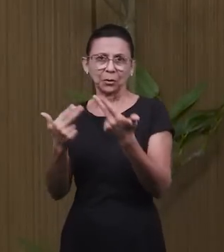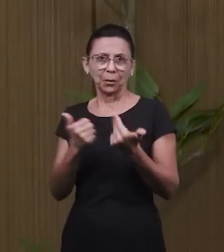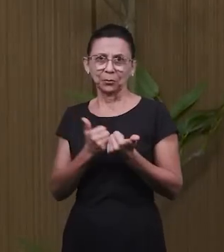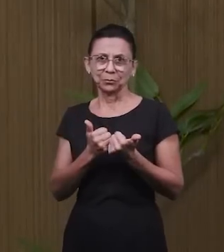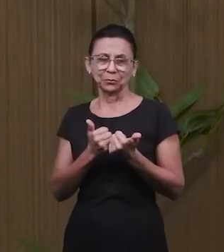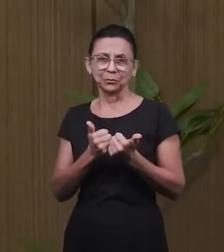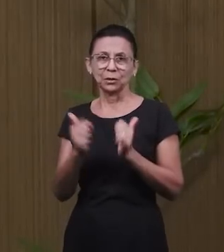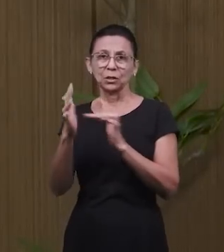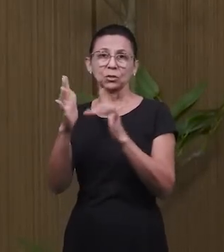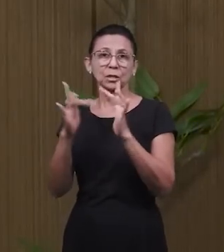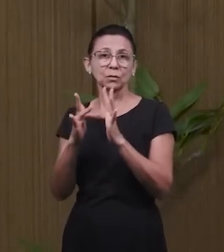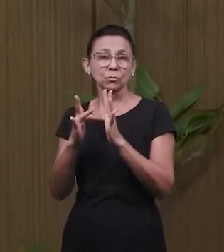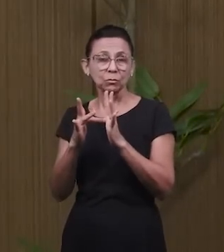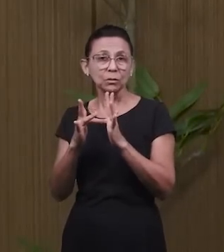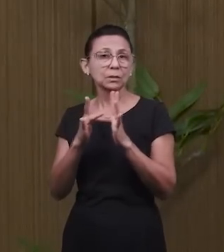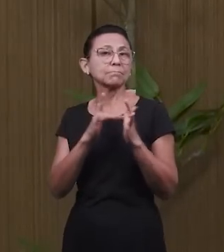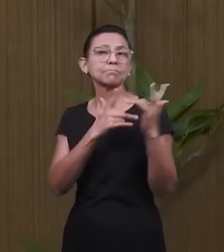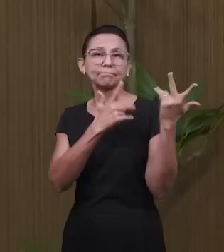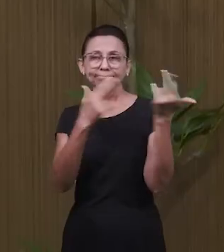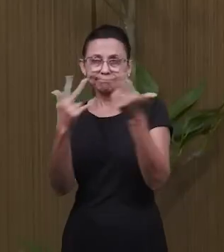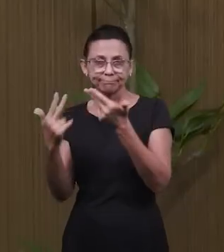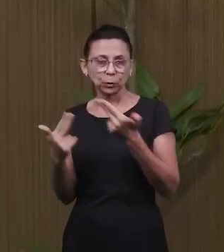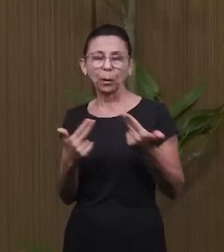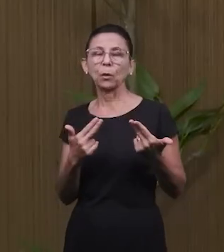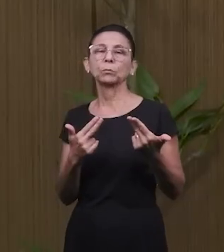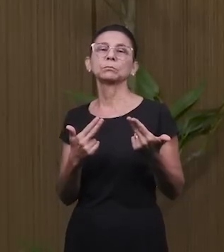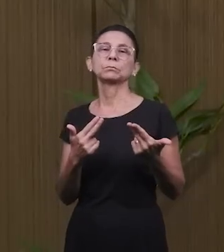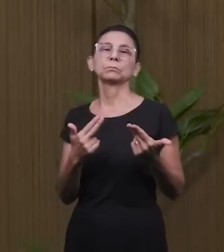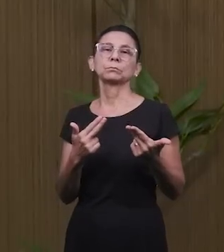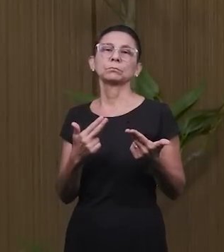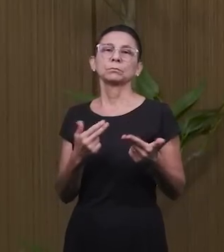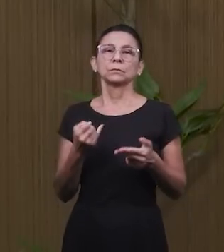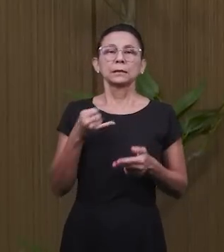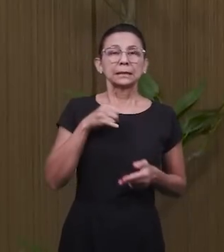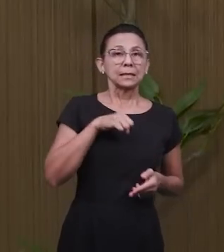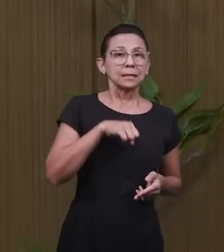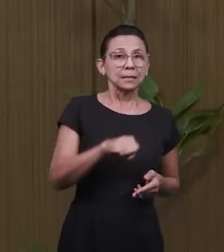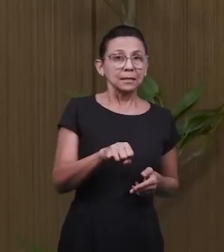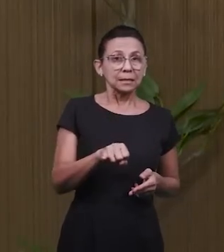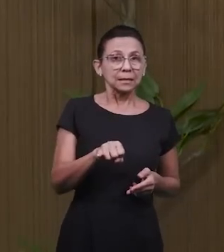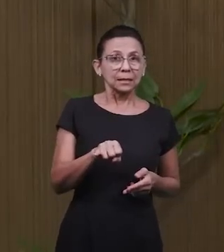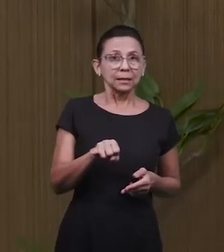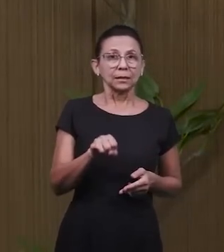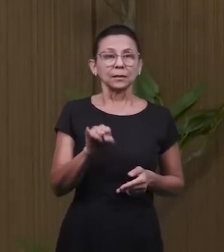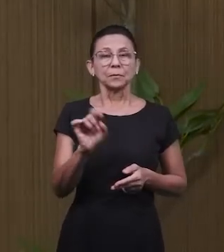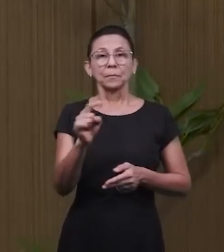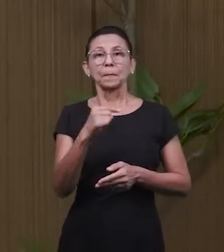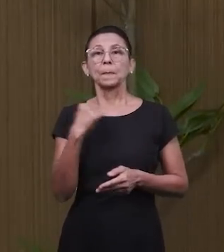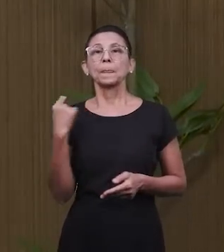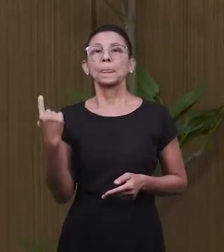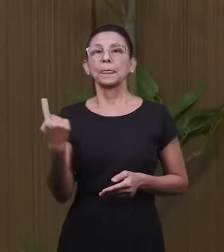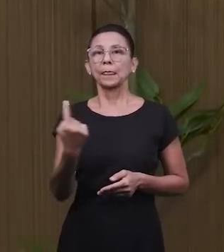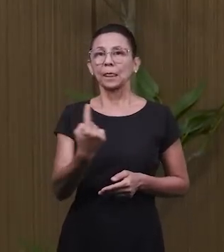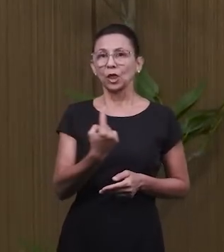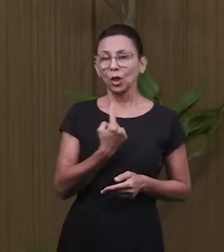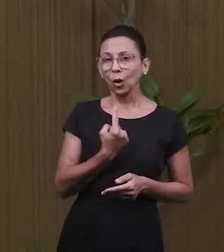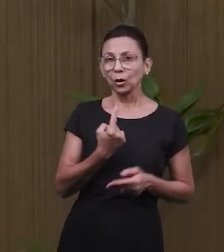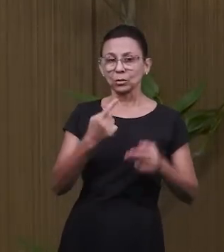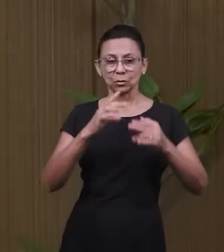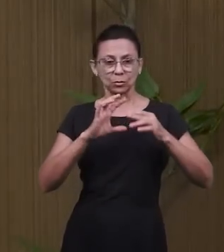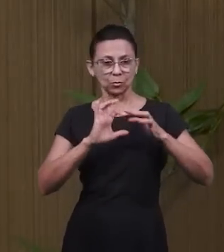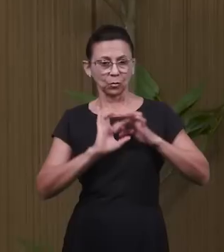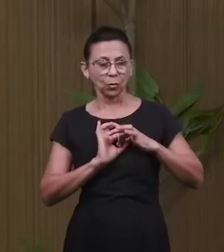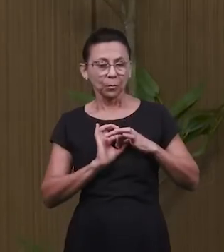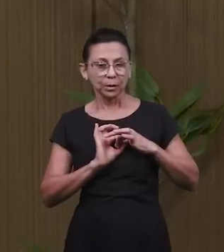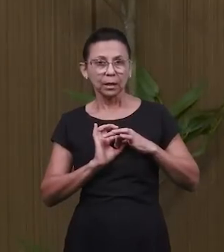mesma. E isso daí, se andarmos na luz, como ele na luz está, eu estou na luz,